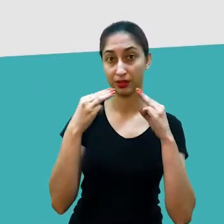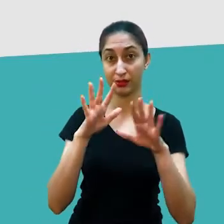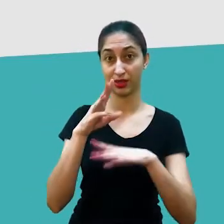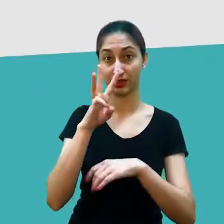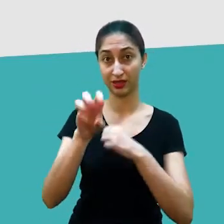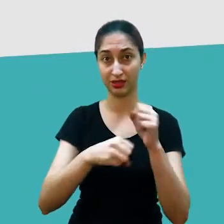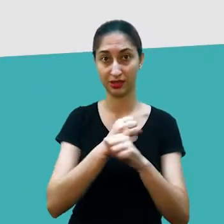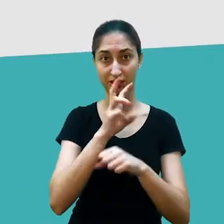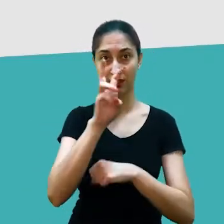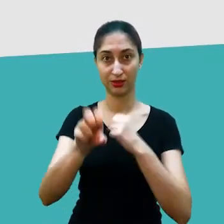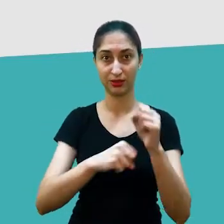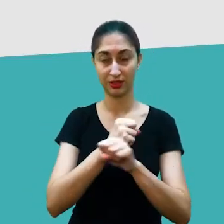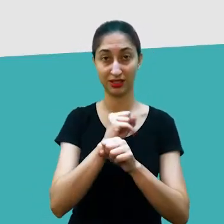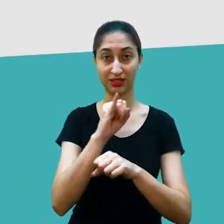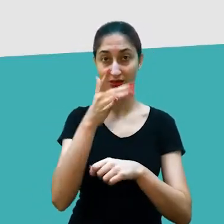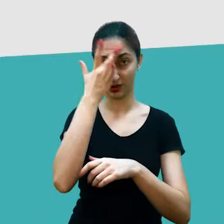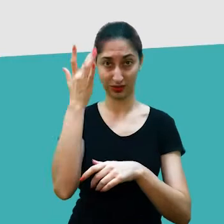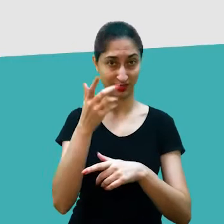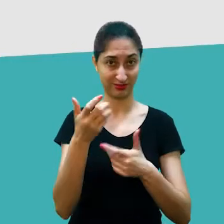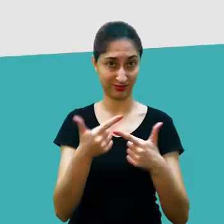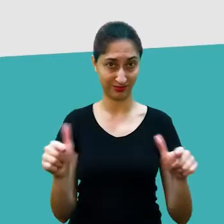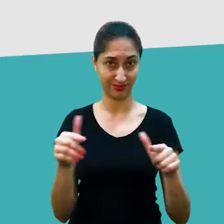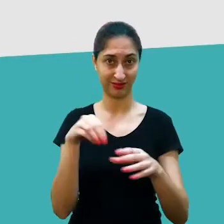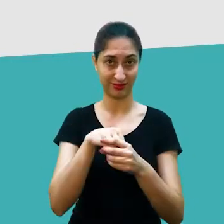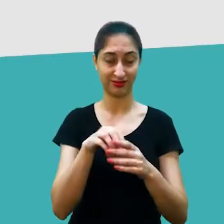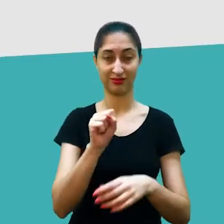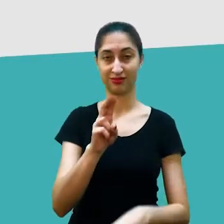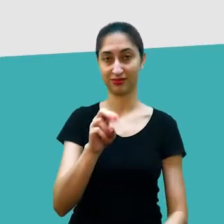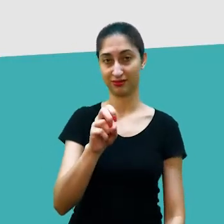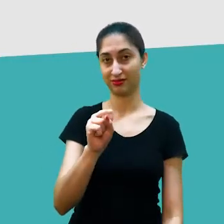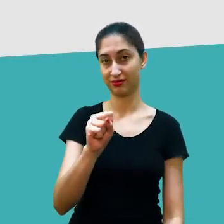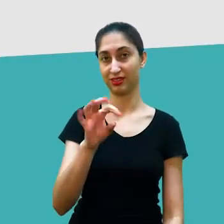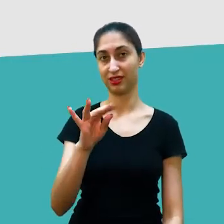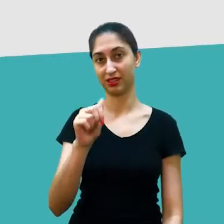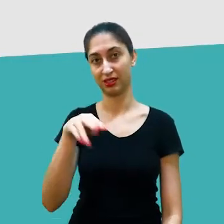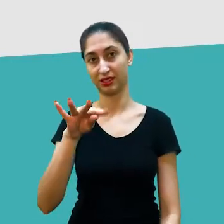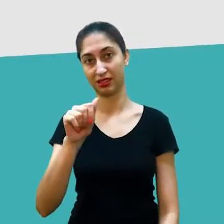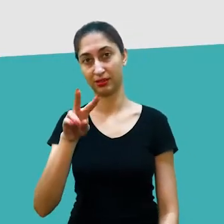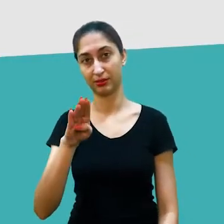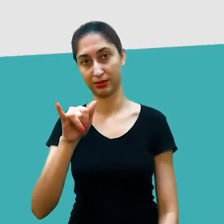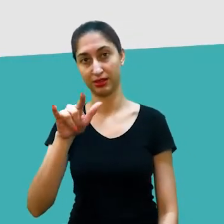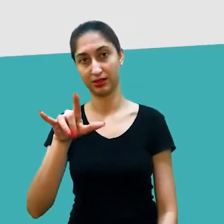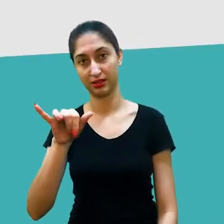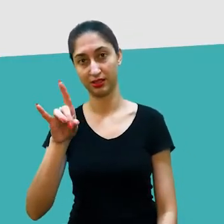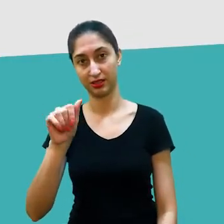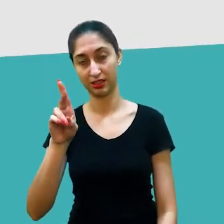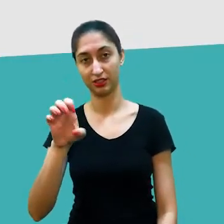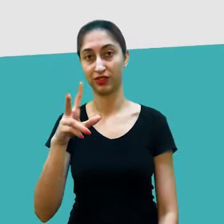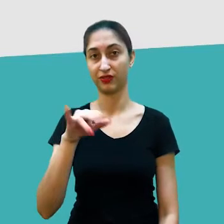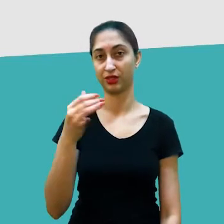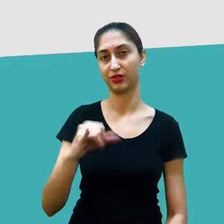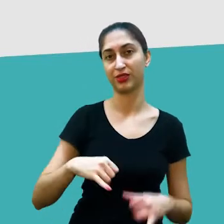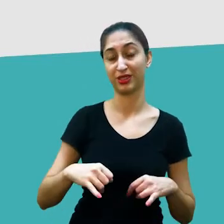quem não tiver dentro dessa trilha, dessa narrativa de sustentabilidade, vai sofrer muito, porque a cobrança